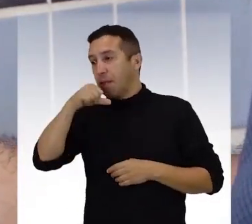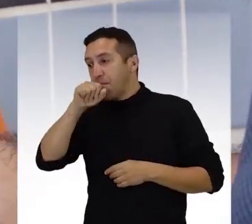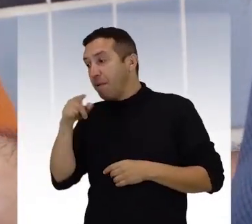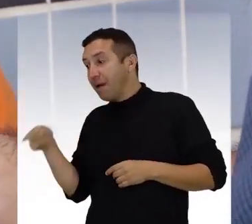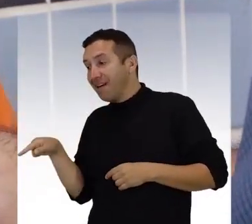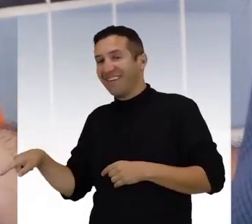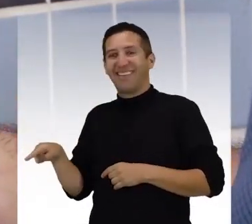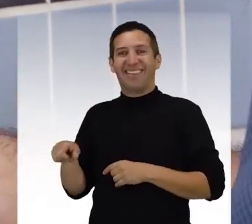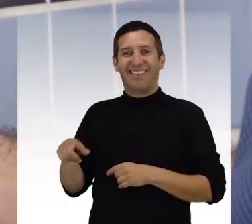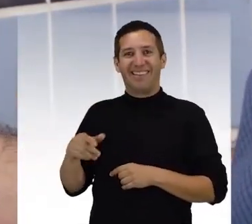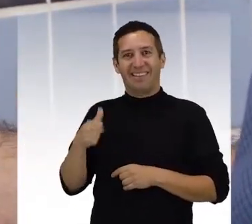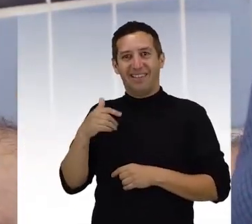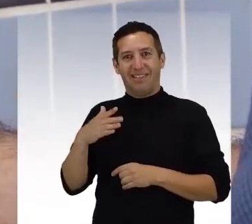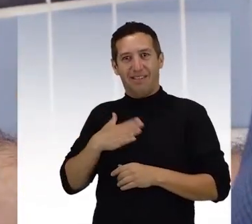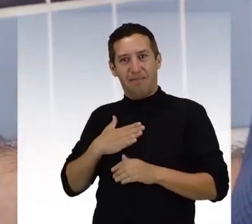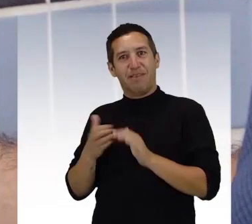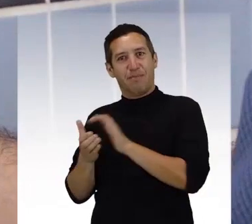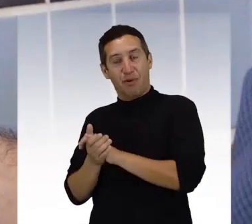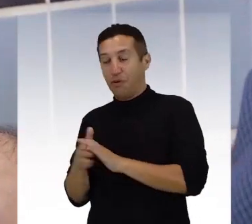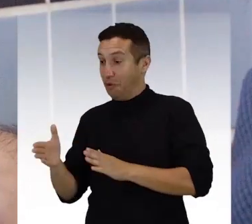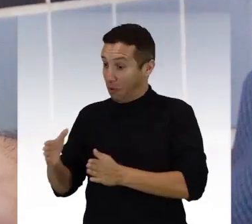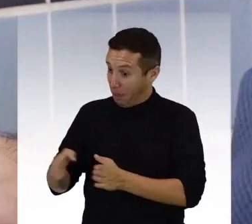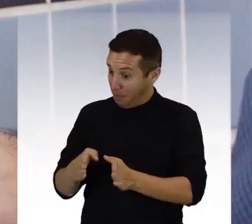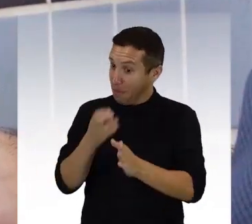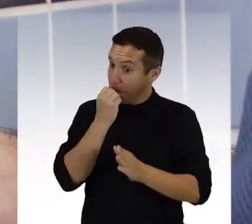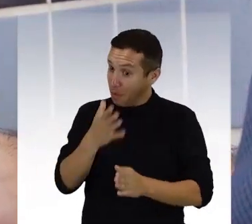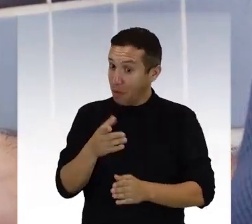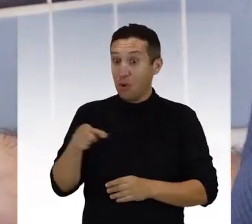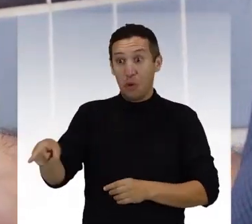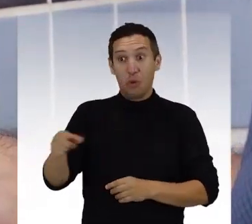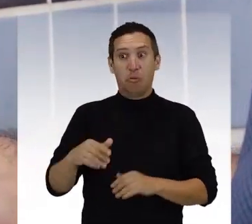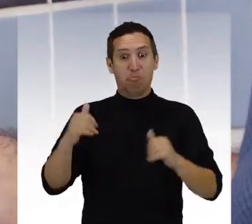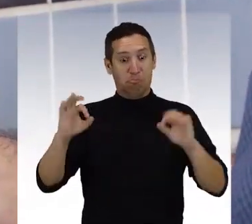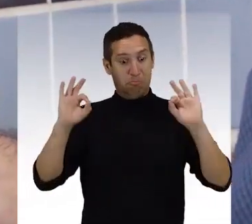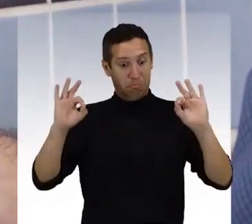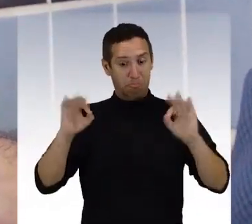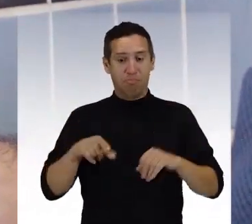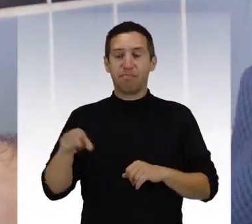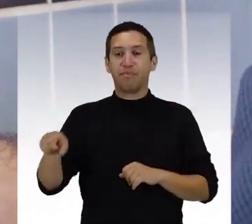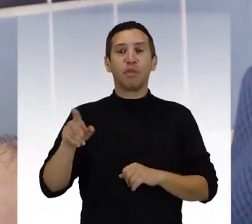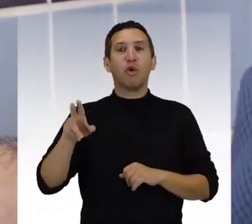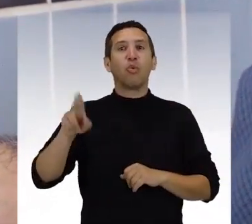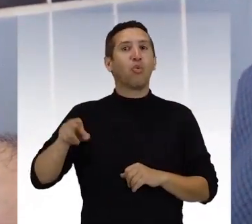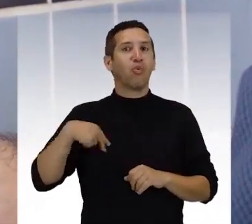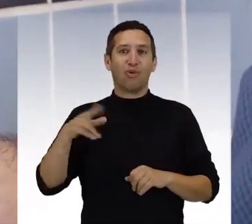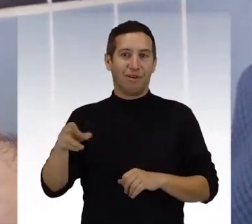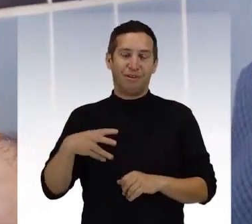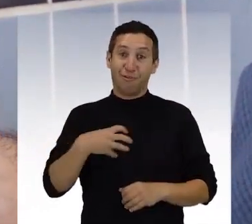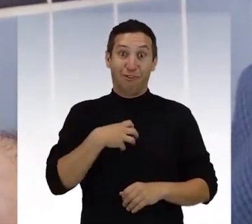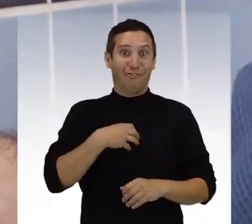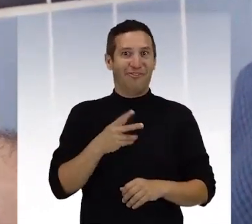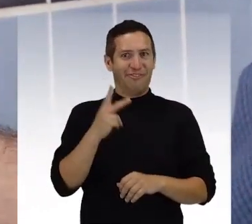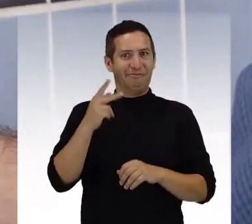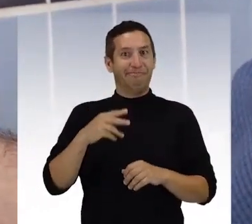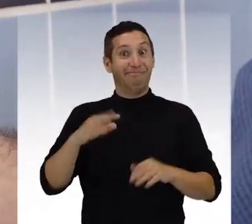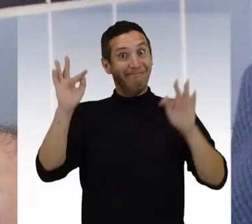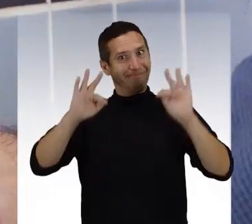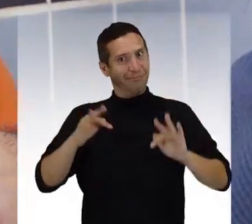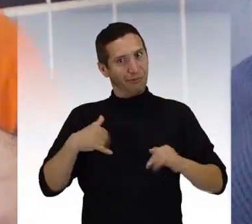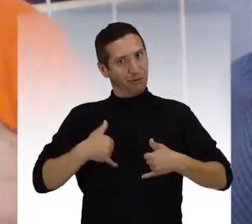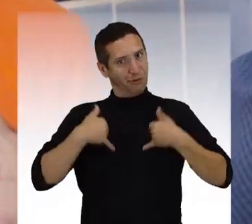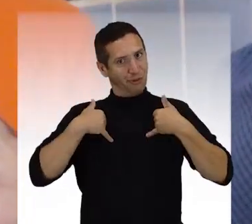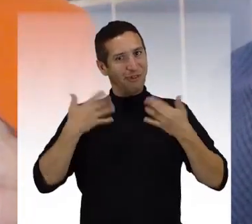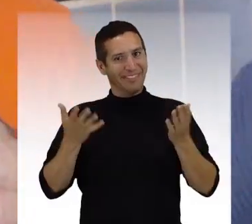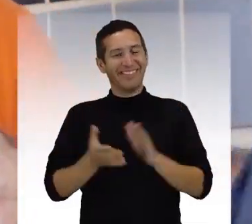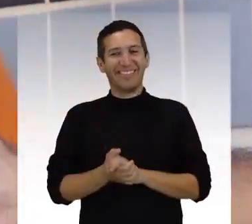na mãe da minha esposa, e feliz, orgulhoso, que ele está no caminho bem, que ele já chegou num patamar que nem nós chegamos,